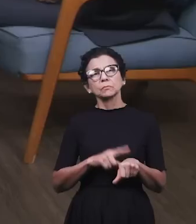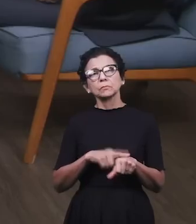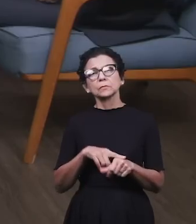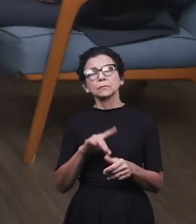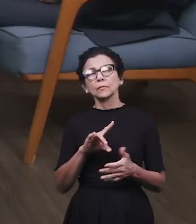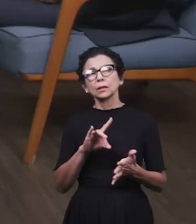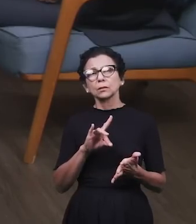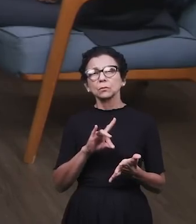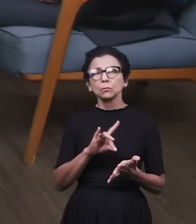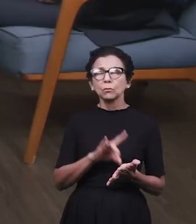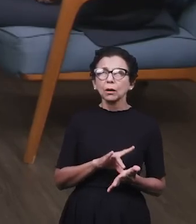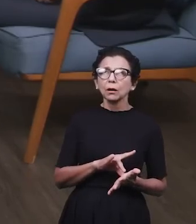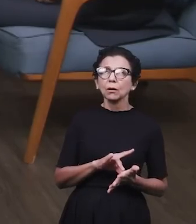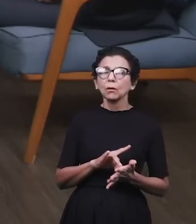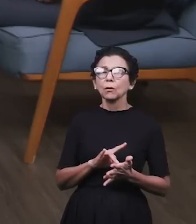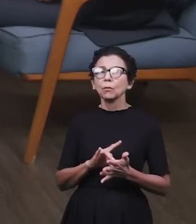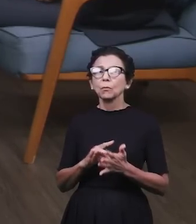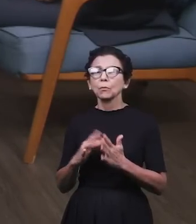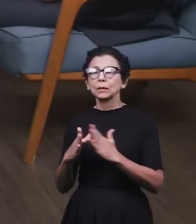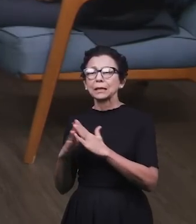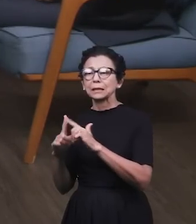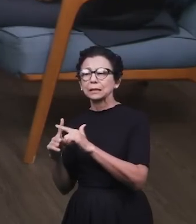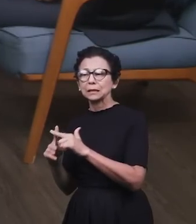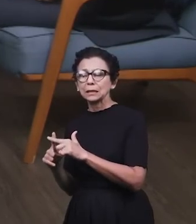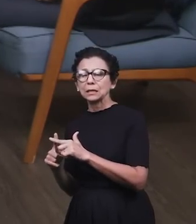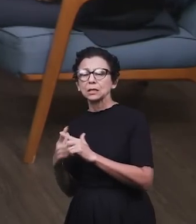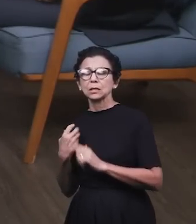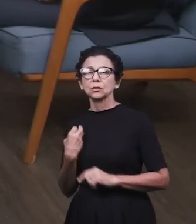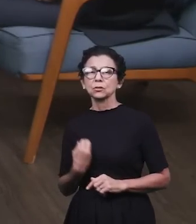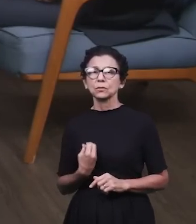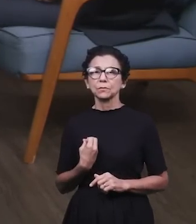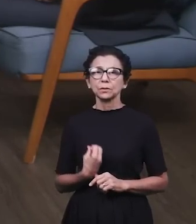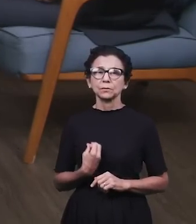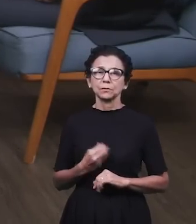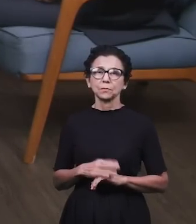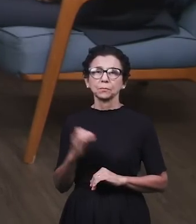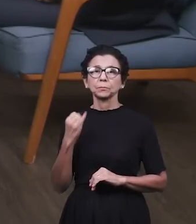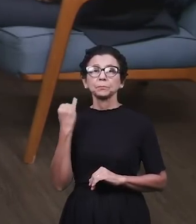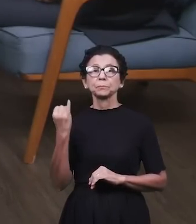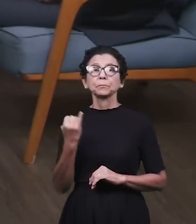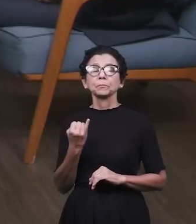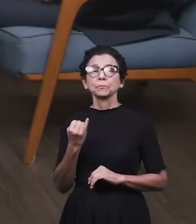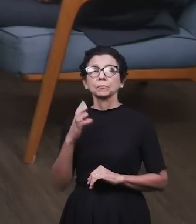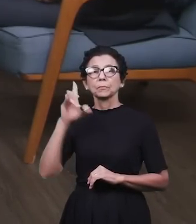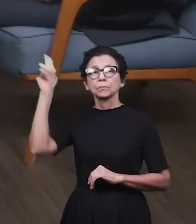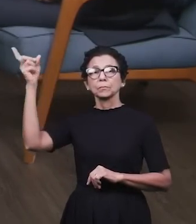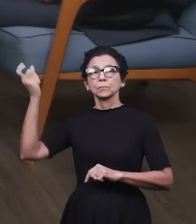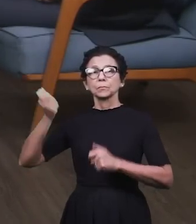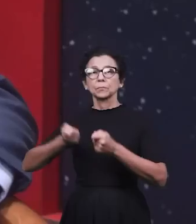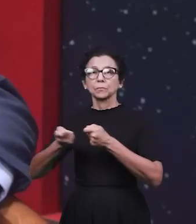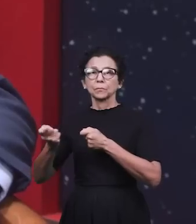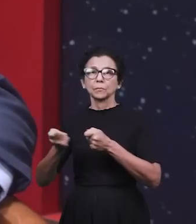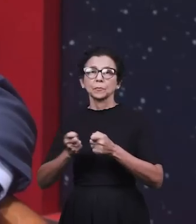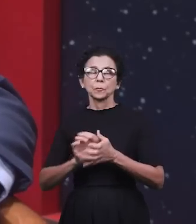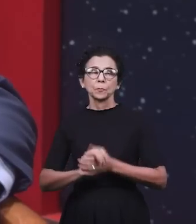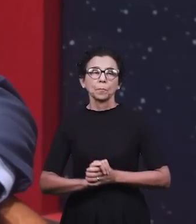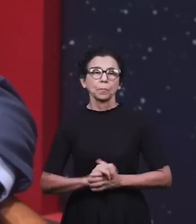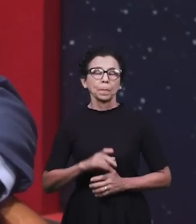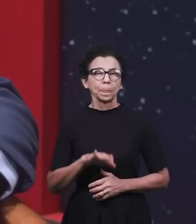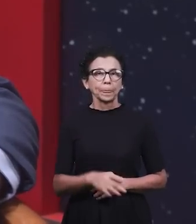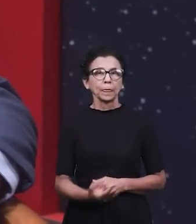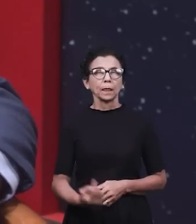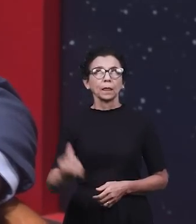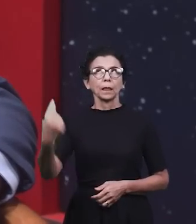momento que a igreja vive e naquilo que ela vislumbra diante dela? Se nós formos olhar para